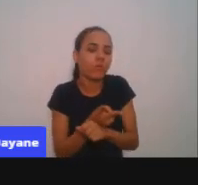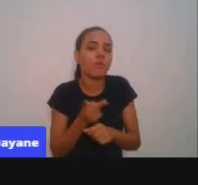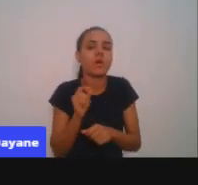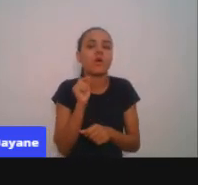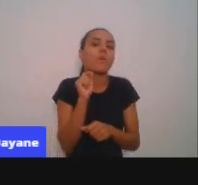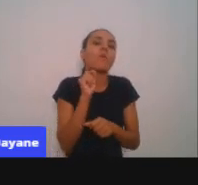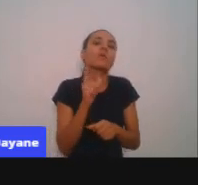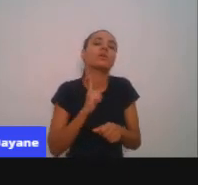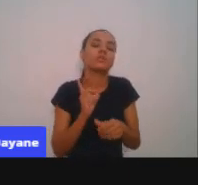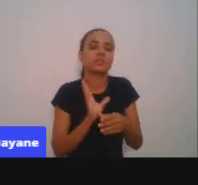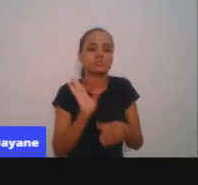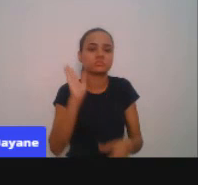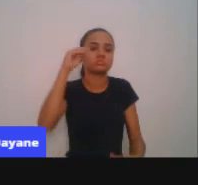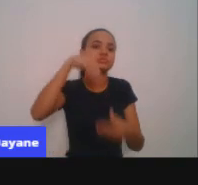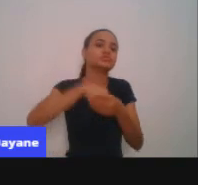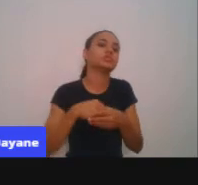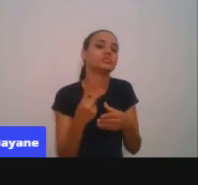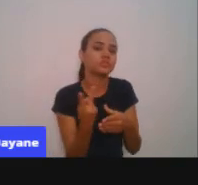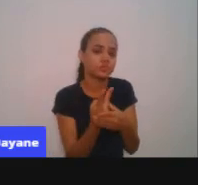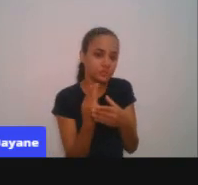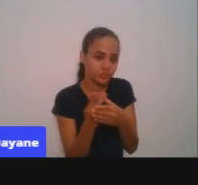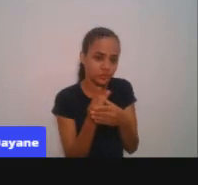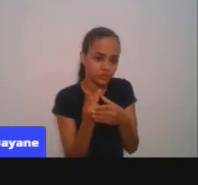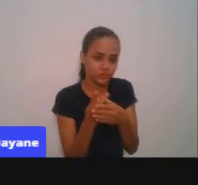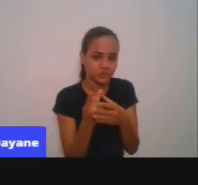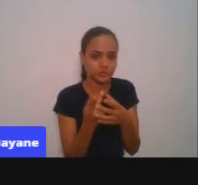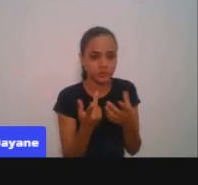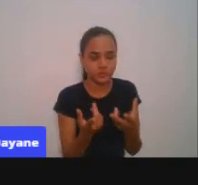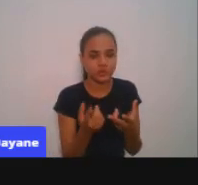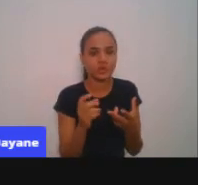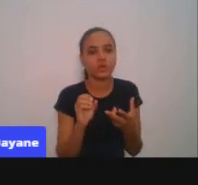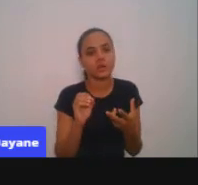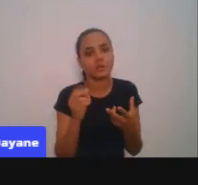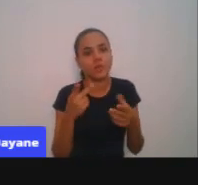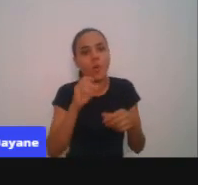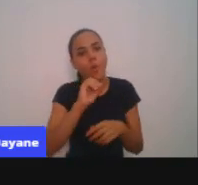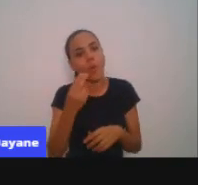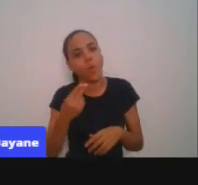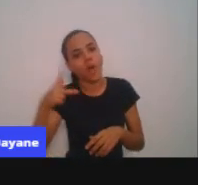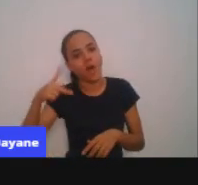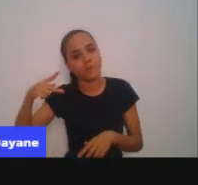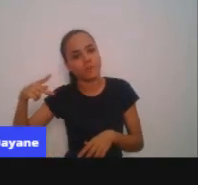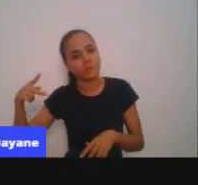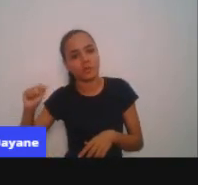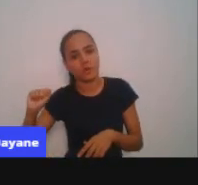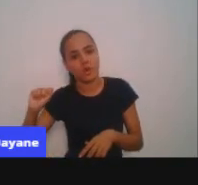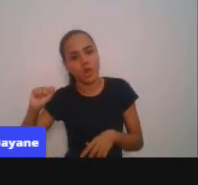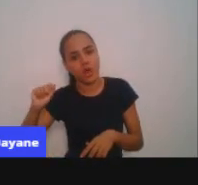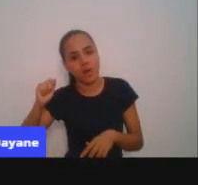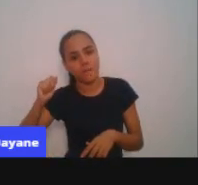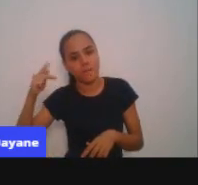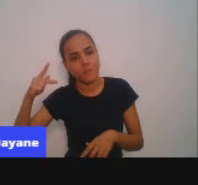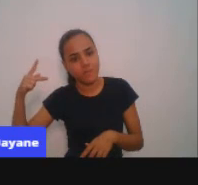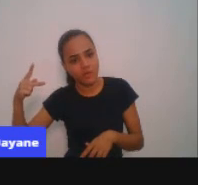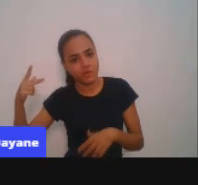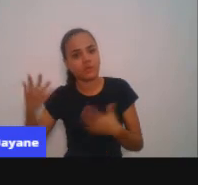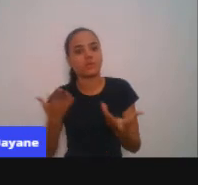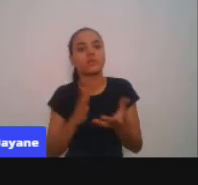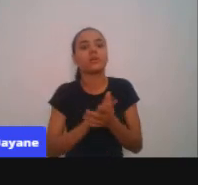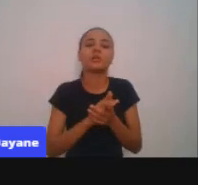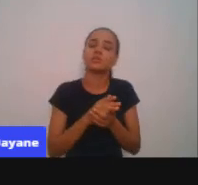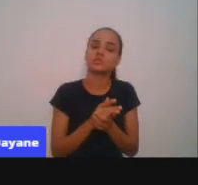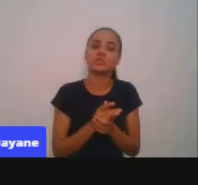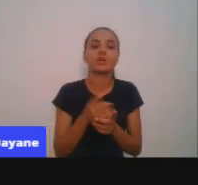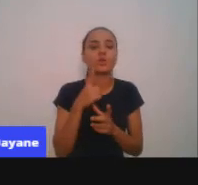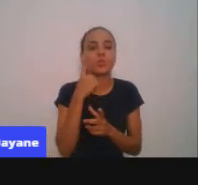vai resolver aquela situação que ele está interessado. E sempre tem os links aí para